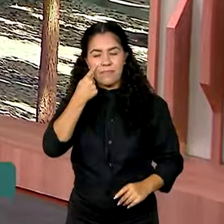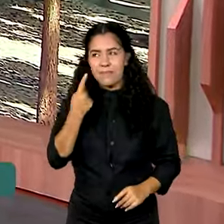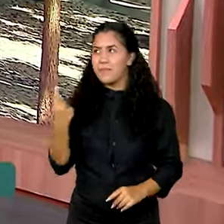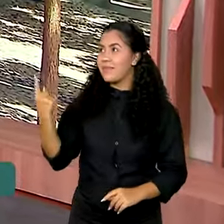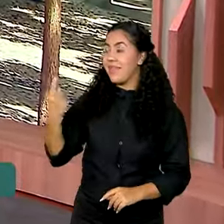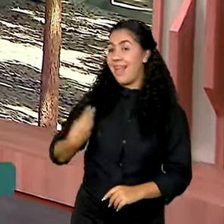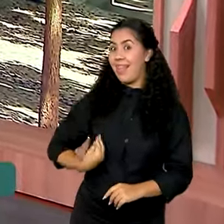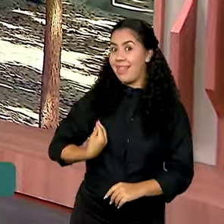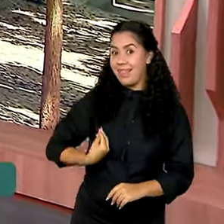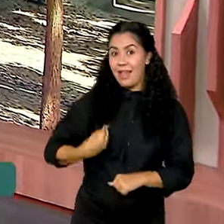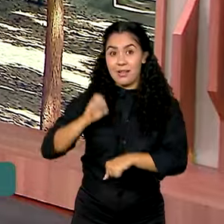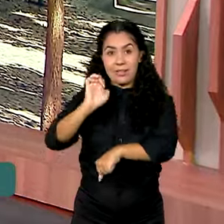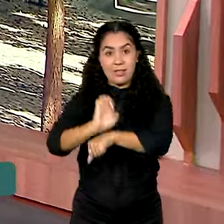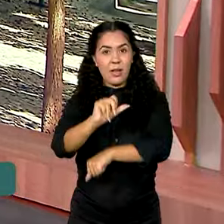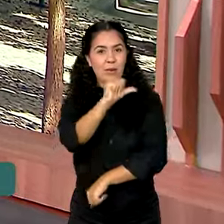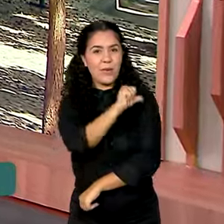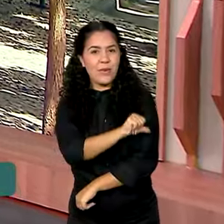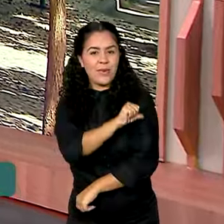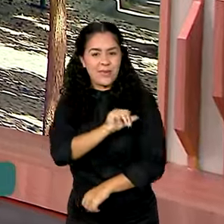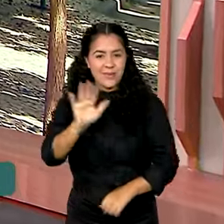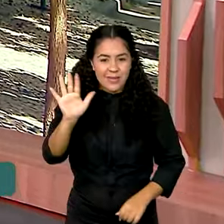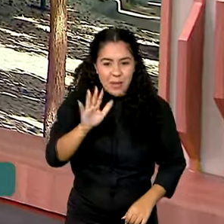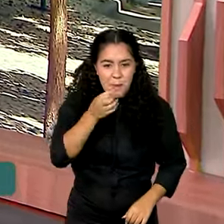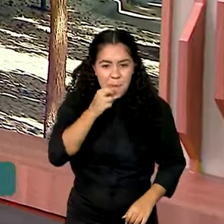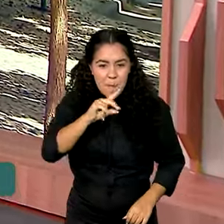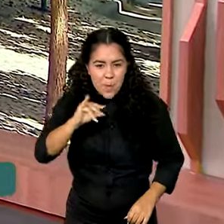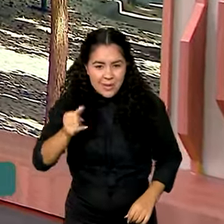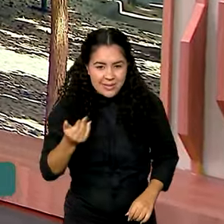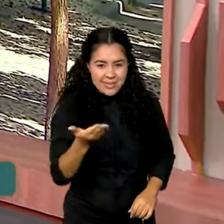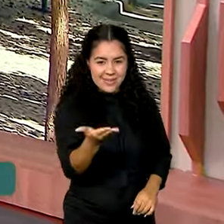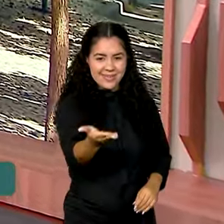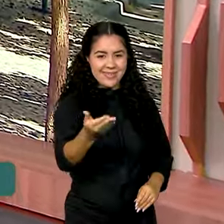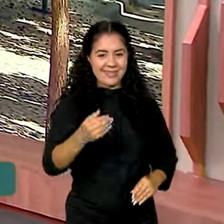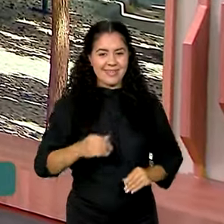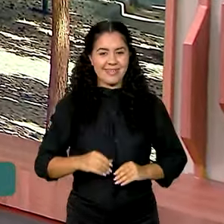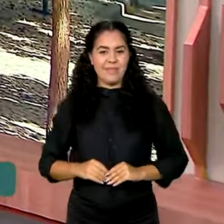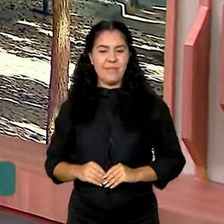ao vivo, direto do Rio de Janeiro. Bom dia, Claudinha.